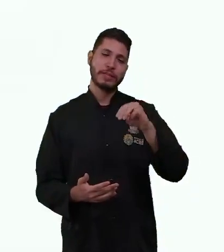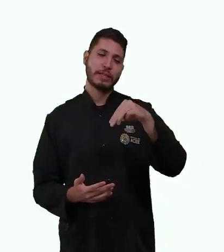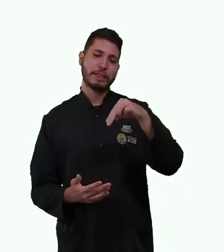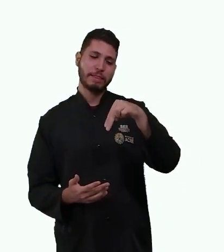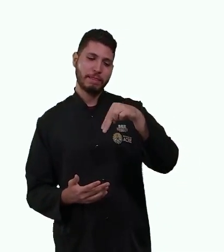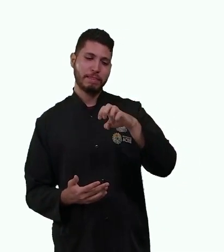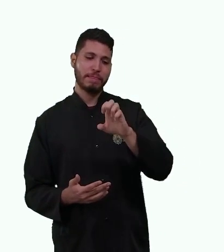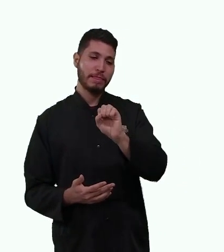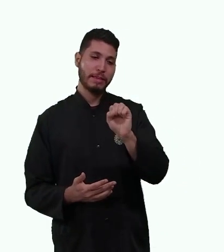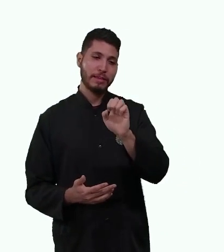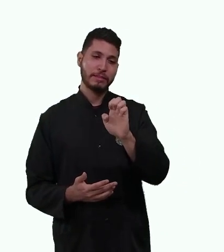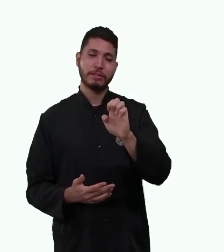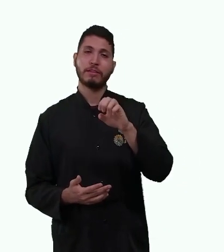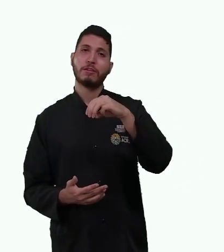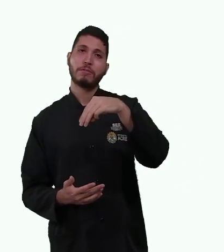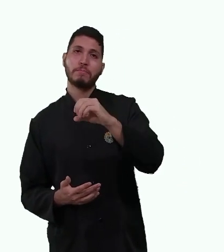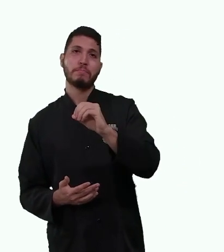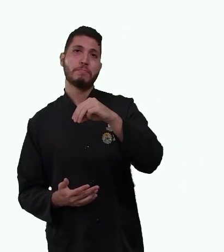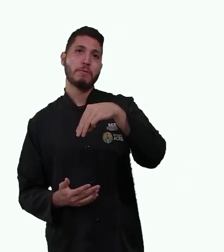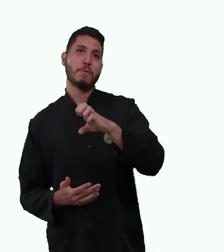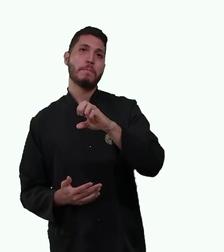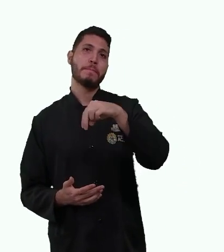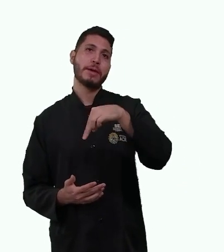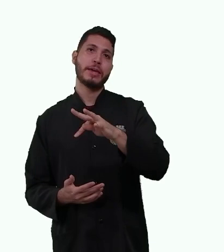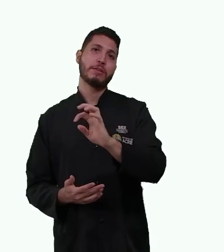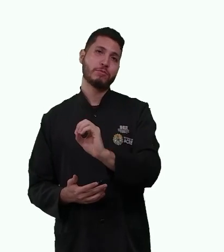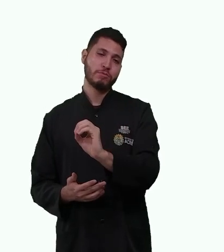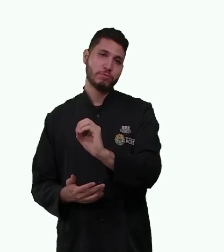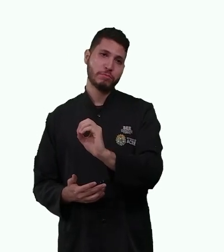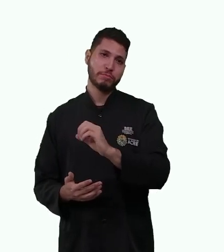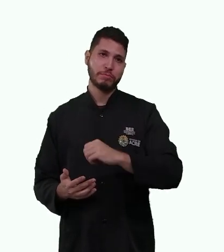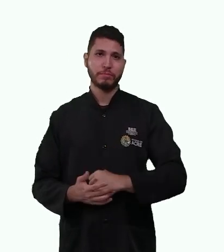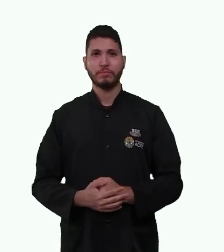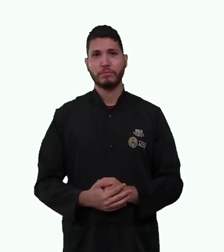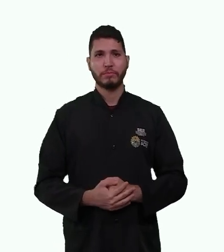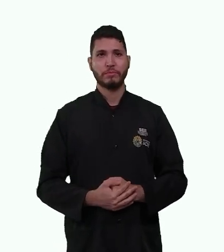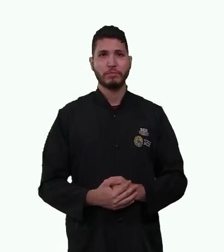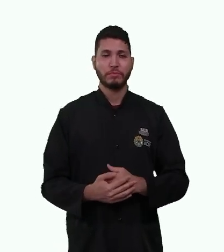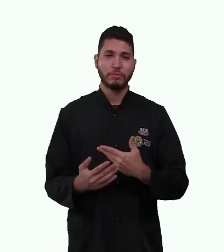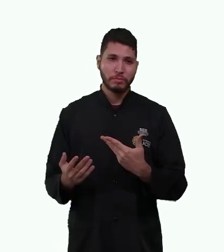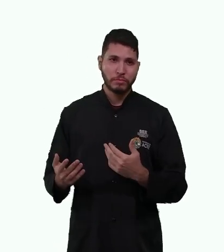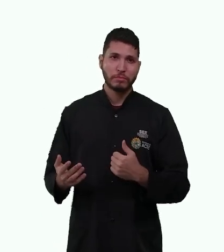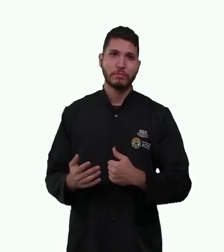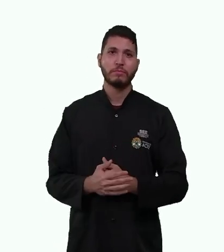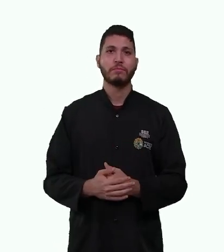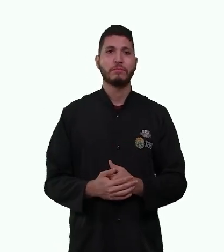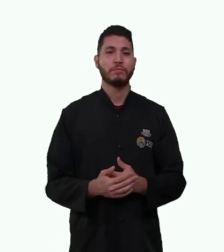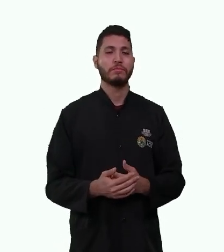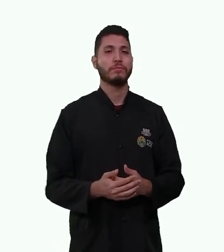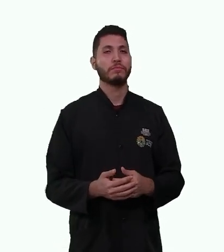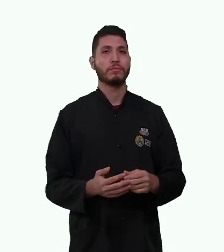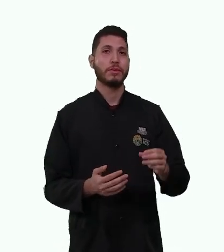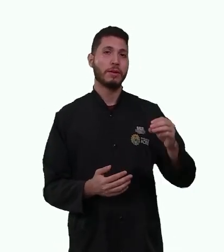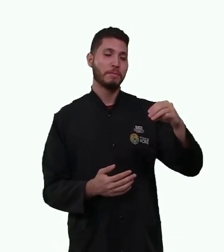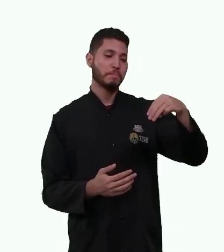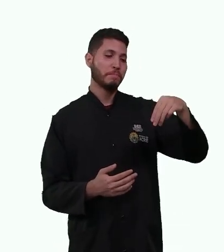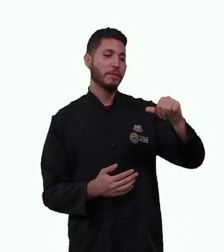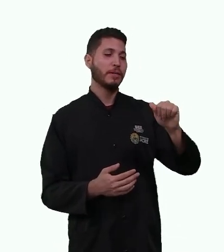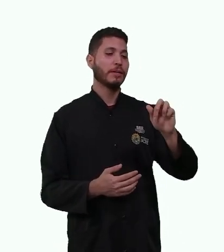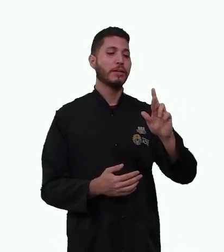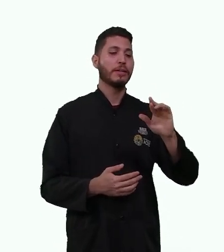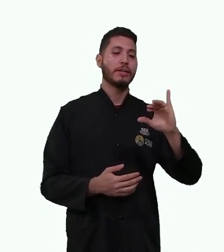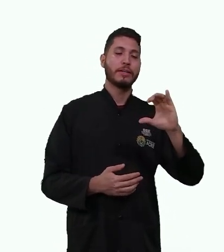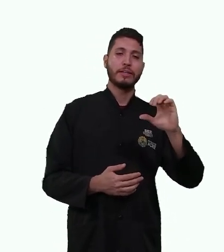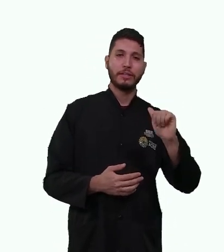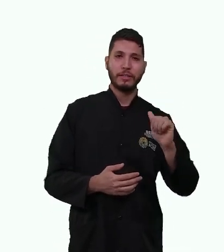Exemplos de verbos em espanhol. Correr. Maria corre en el parque. Aqui